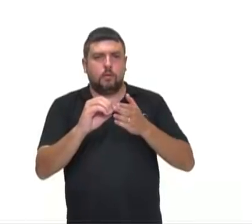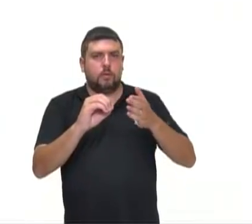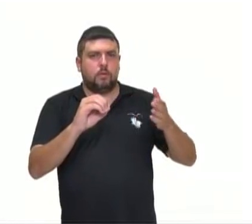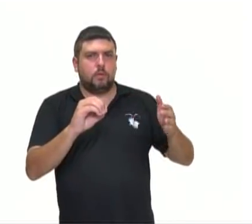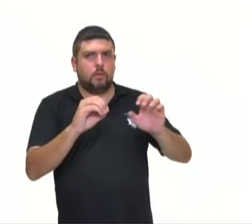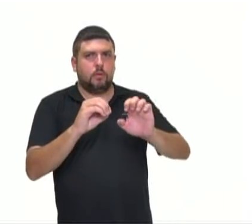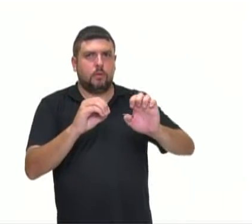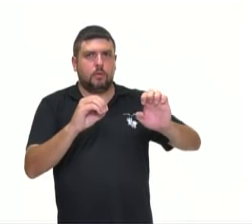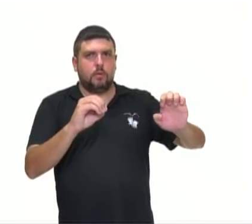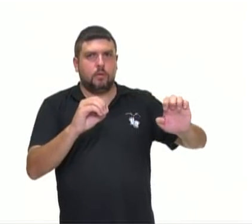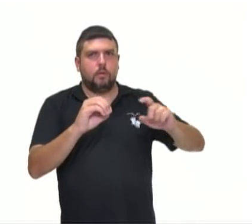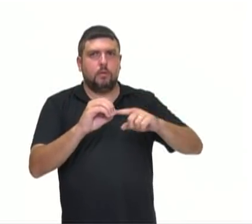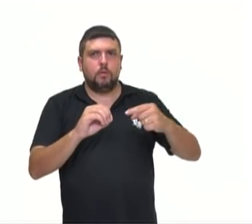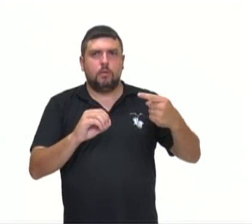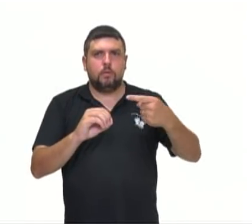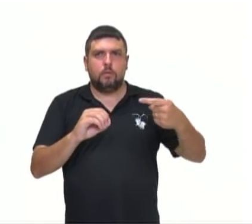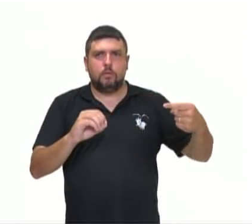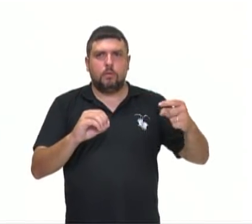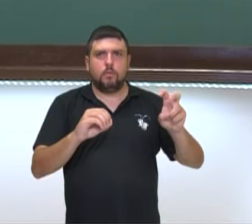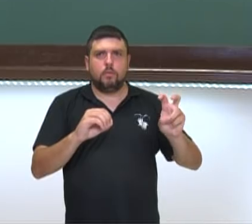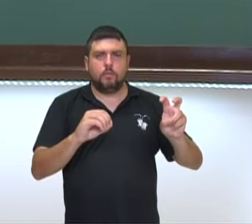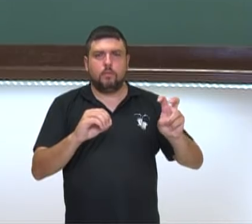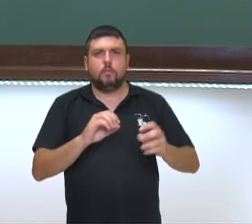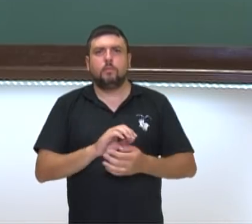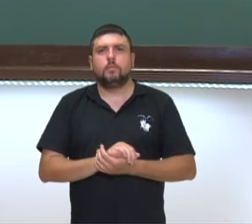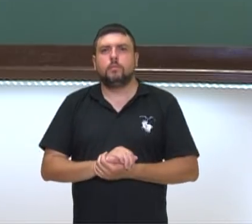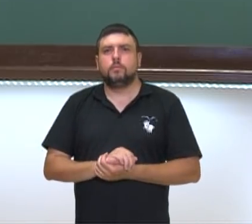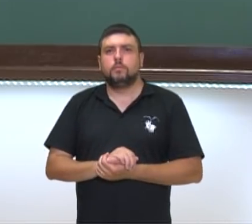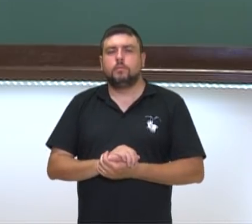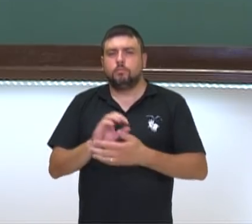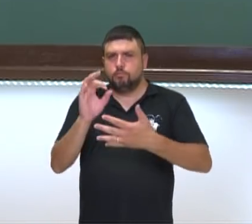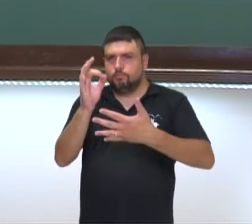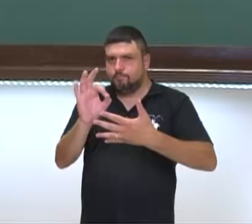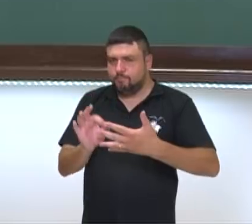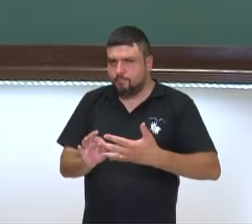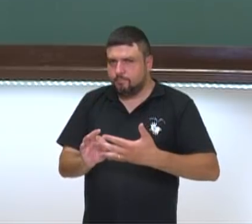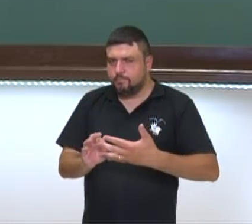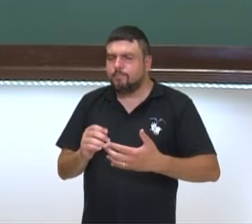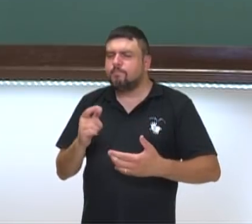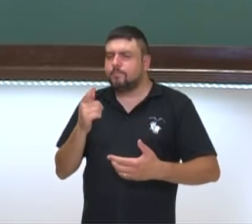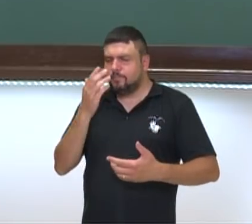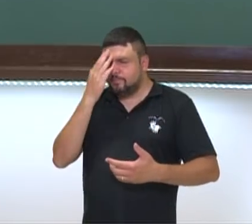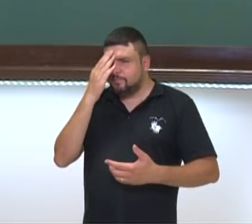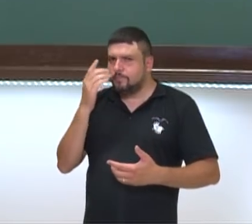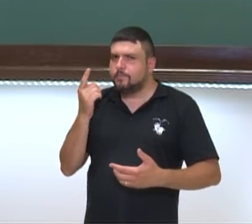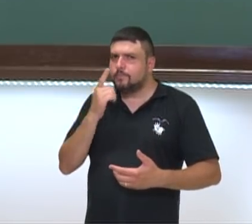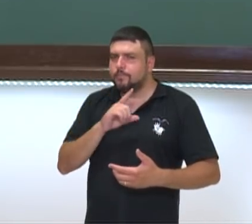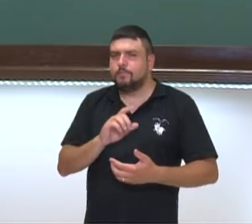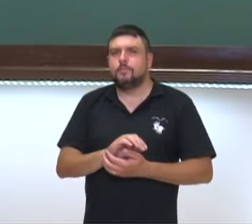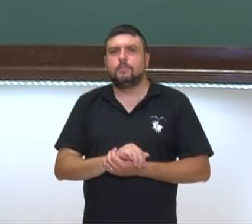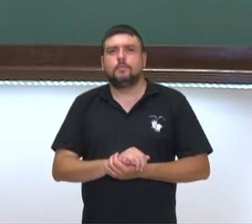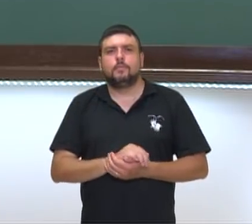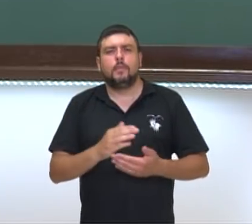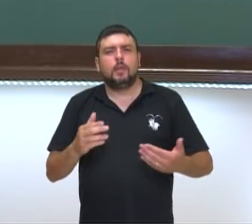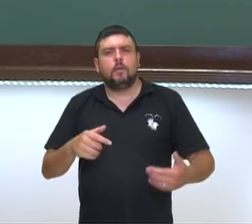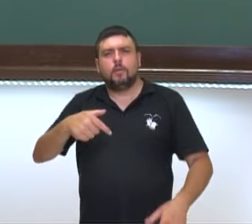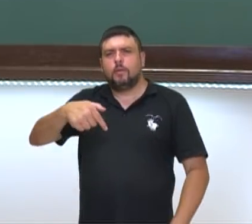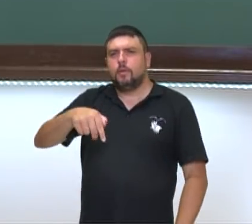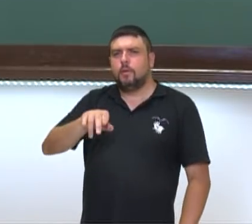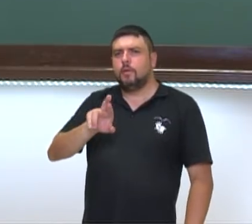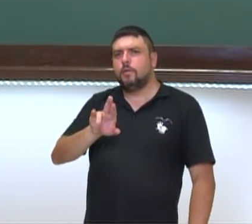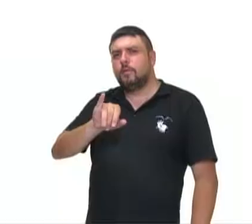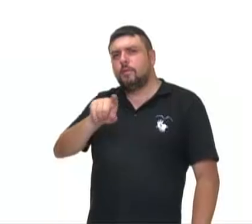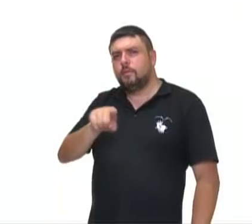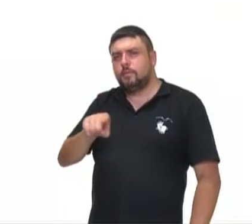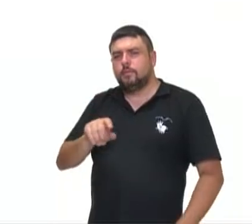então menos 5. Anotaram? Corrigiram? Aposto que acertaram. Vamos a um quiz? Olha